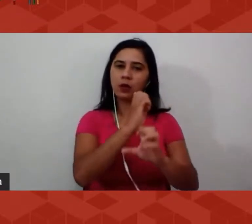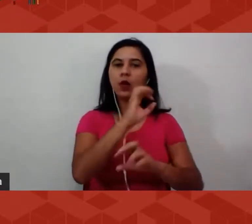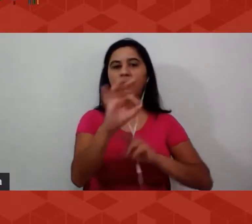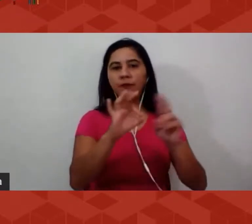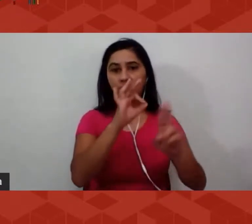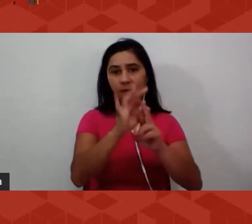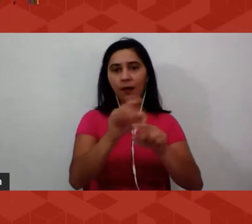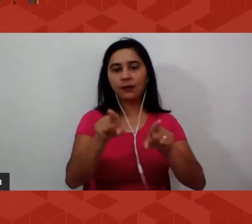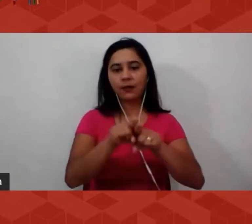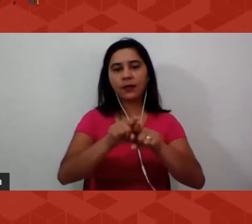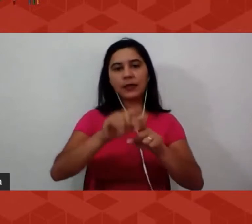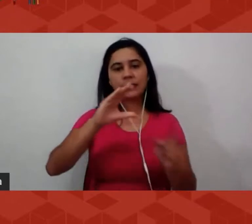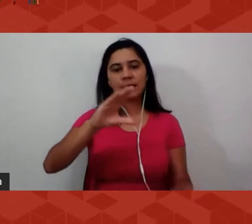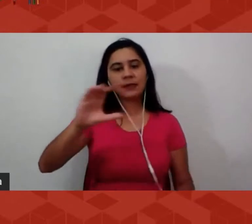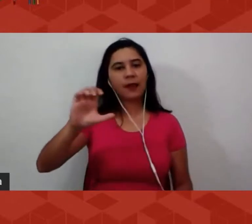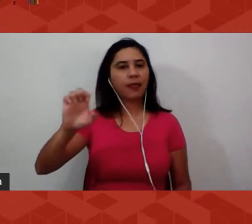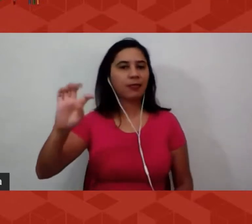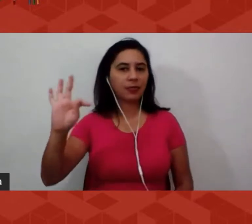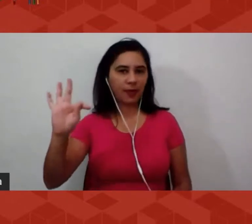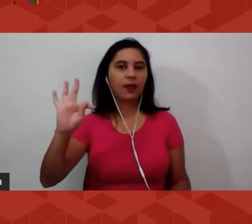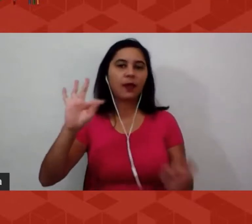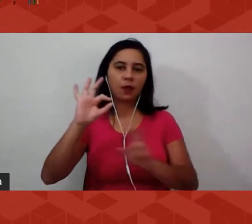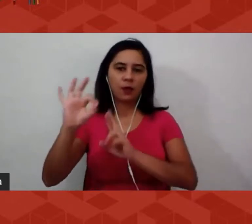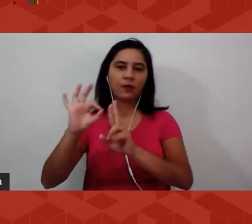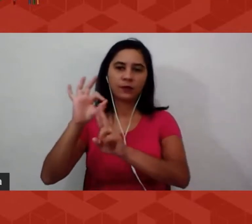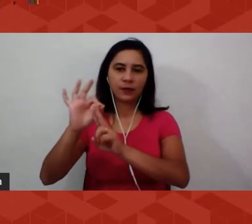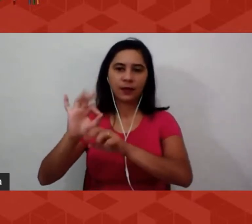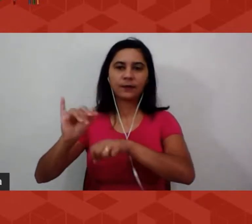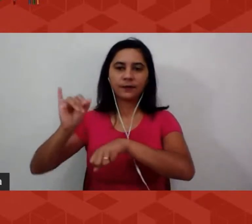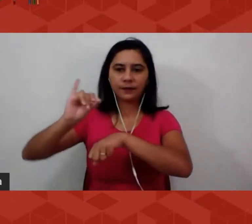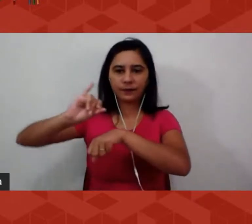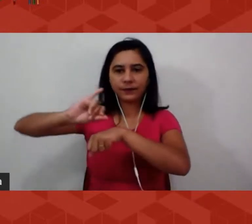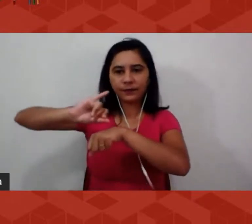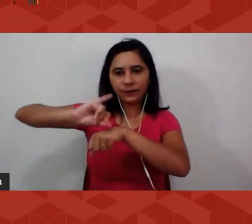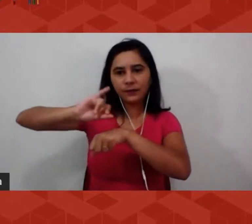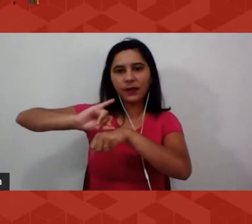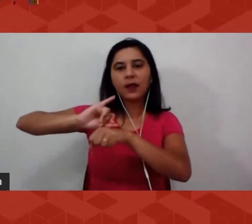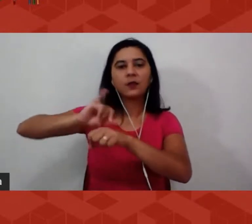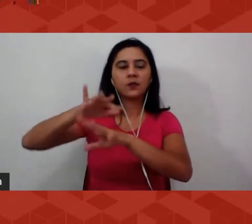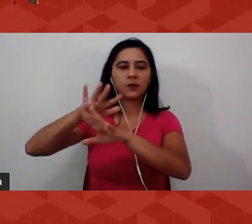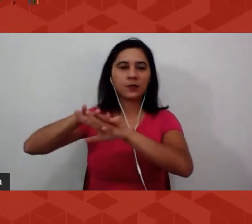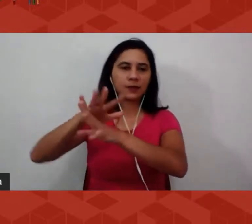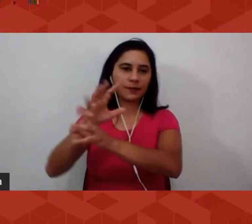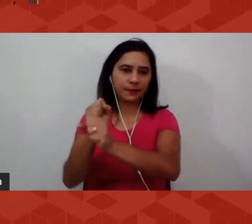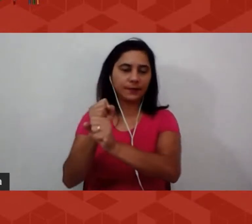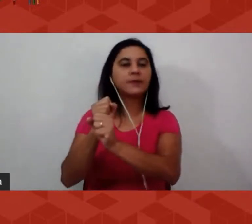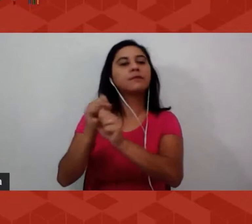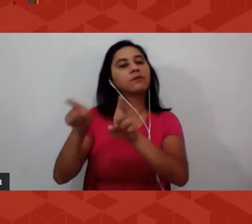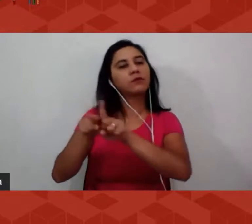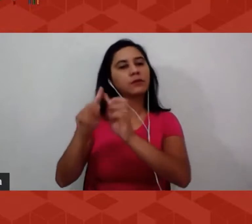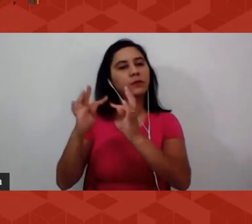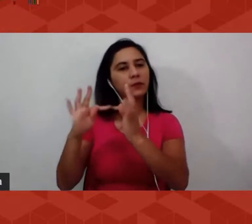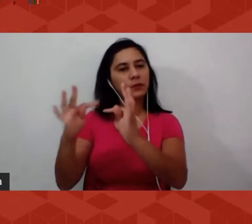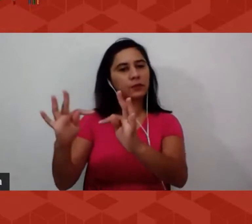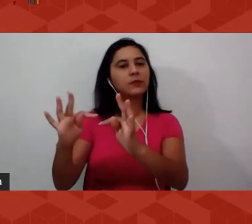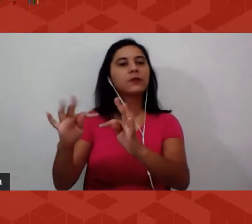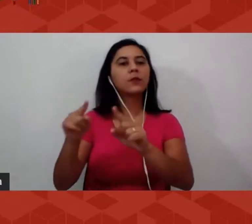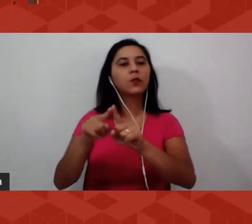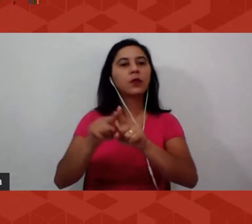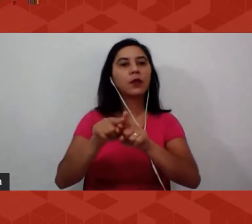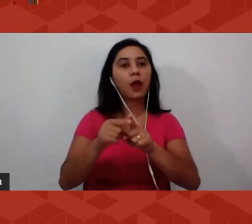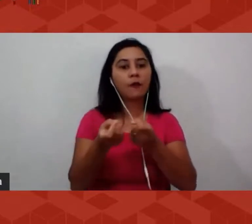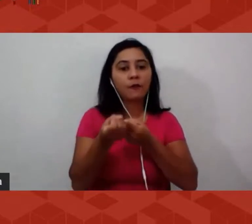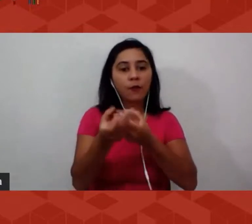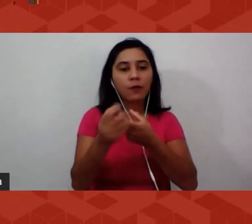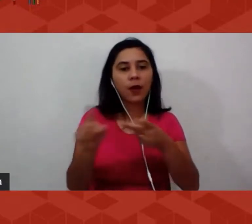Centro de Ciências Exatas e Tecnologia da Universidade Federal de São Carlos, com o objetivo de informar e formar discentes